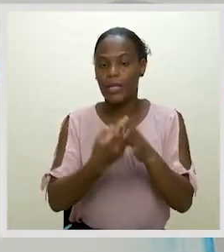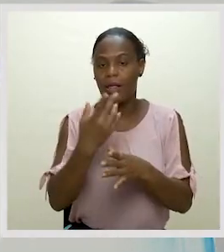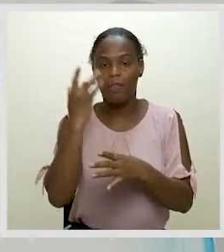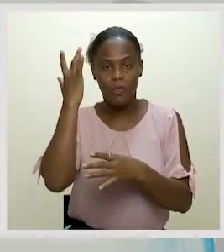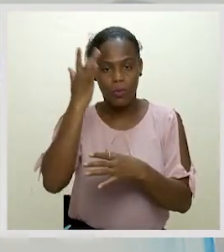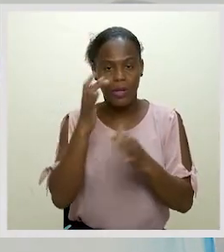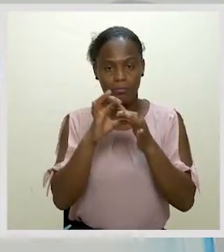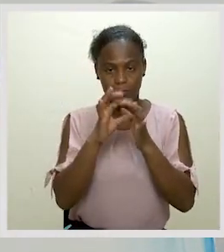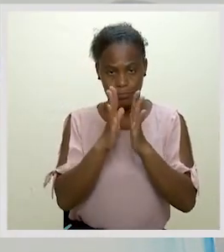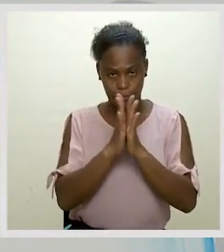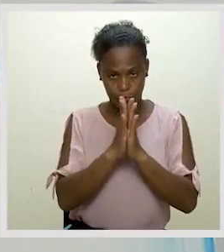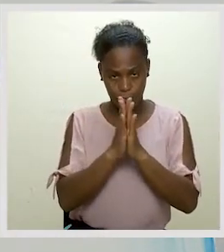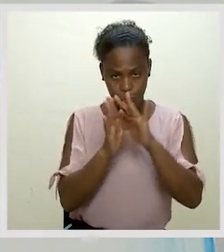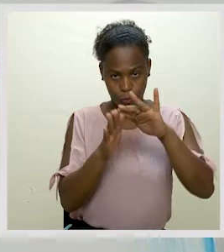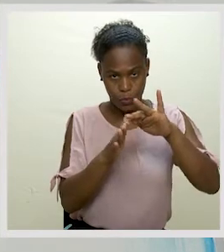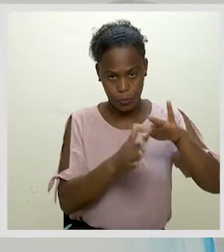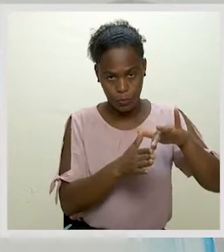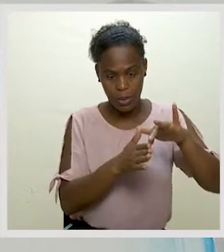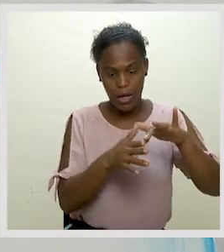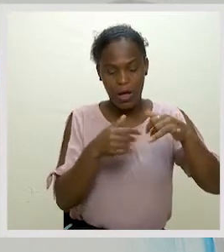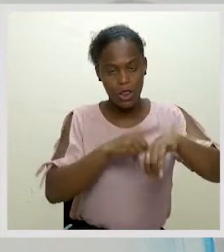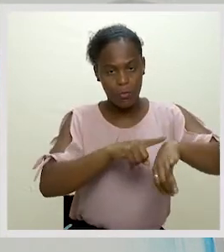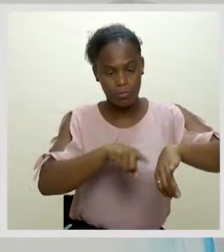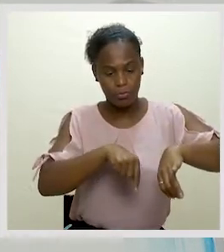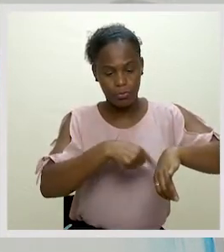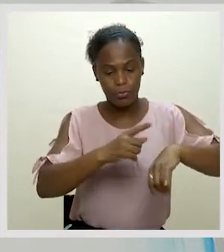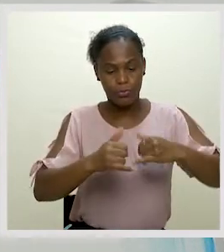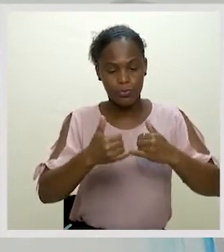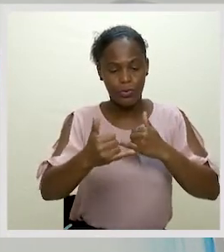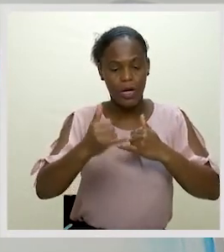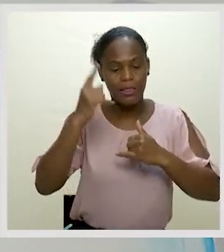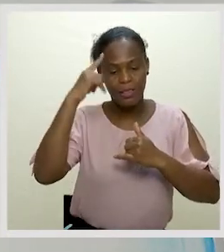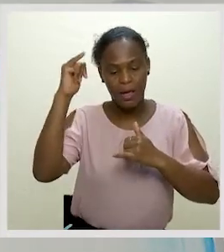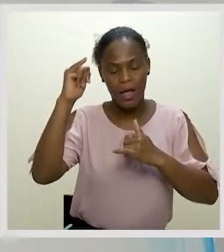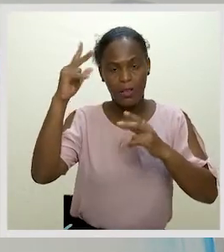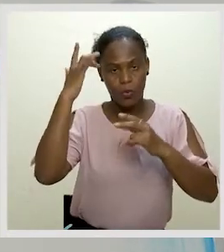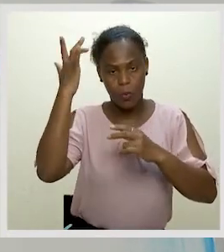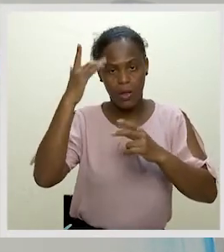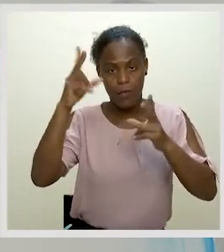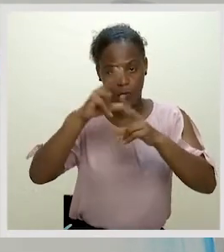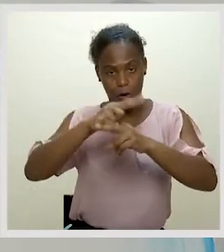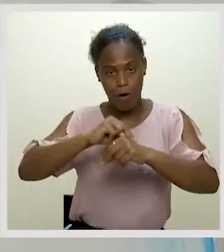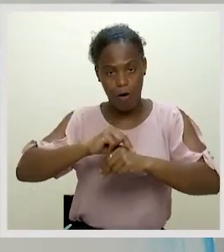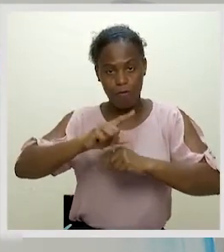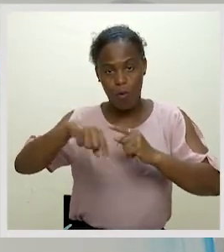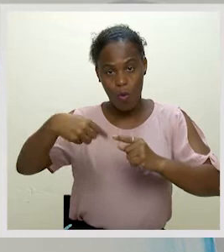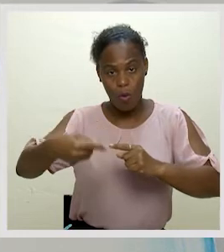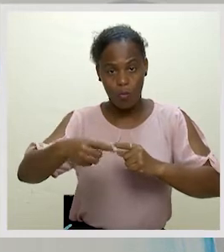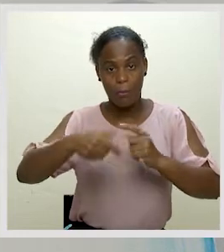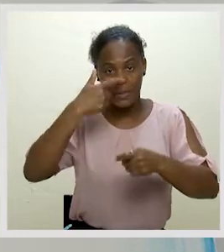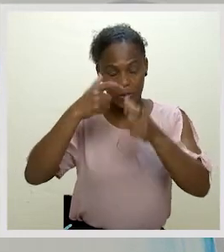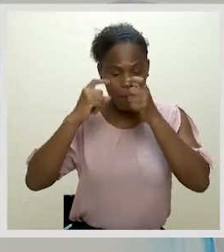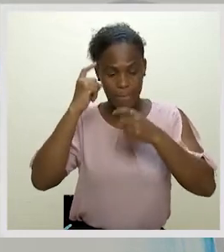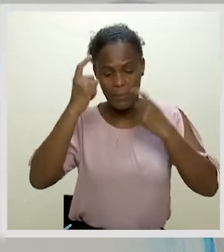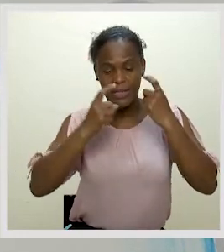teoria religiosa, levando o seu tempo, veio a surgir outras teorias. Outros pensadores,